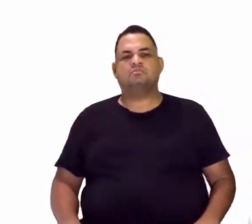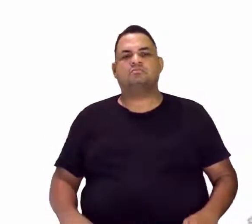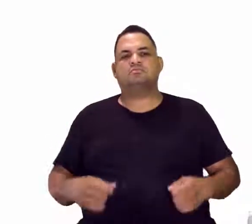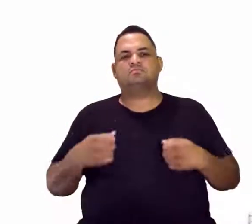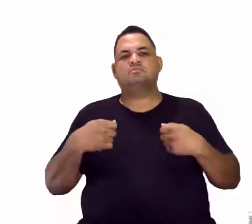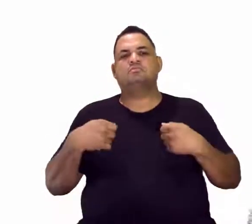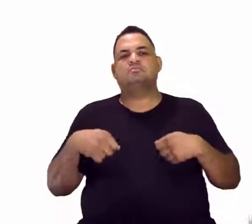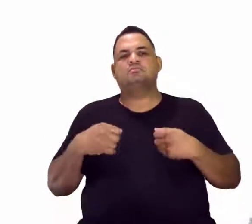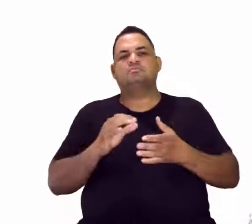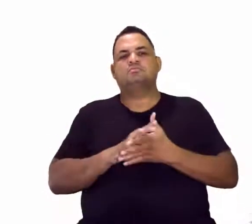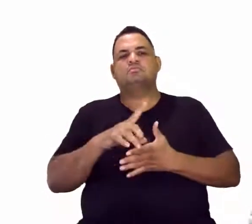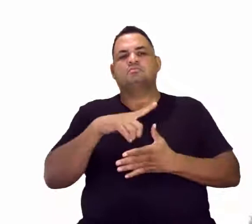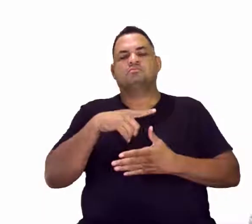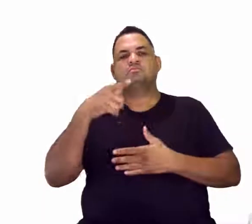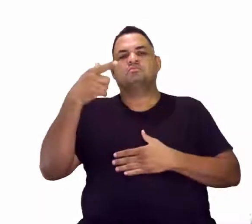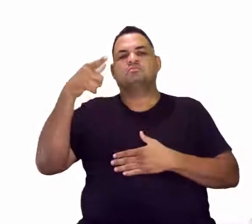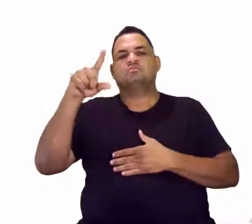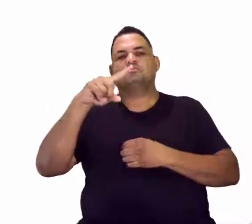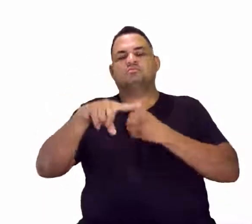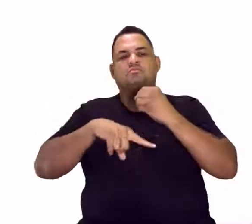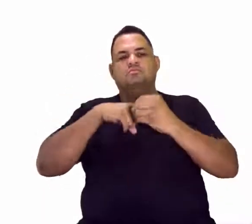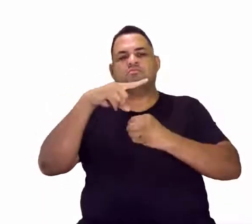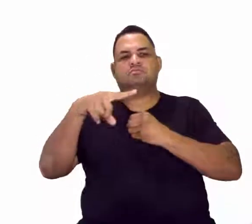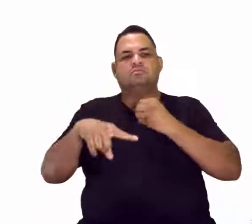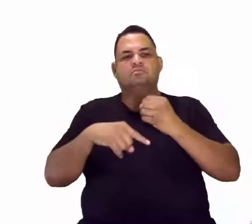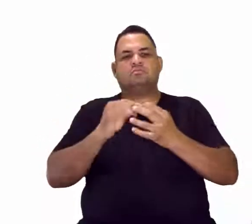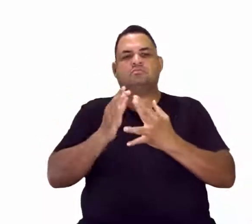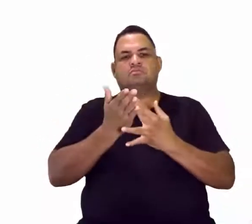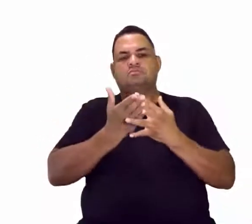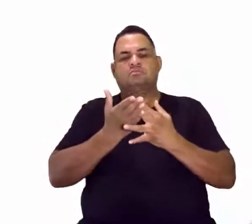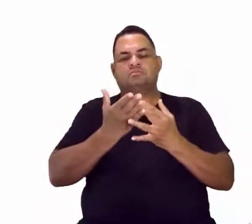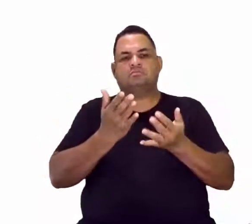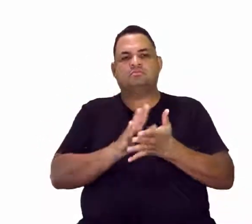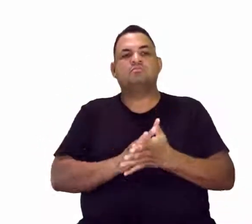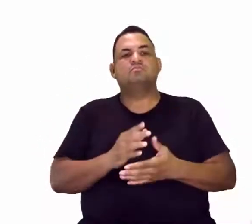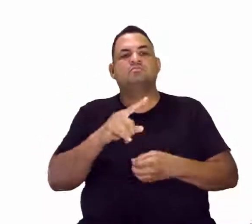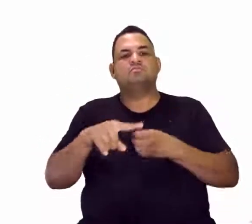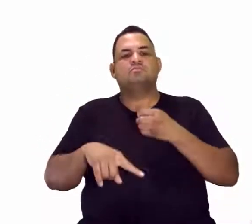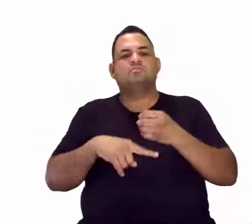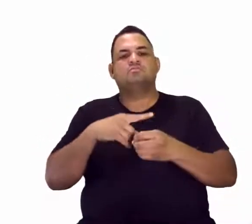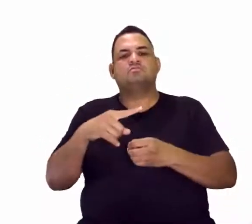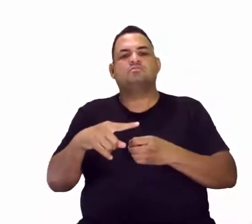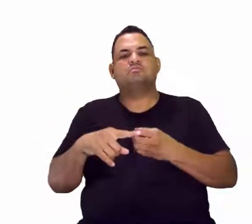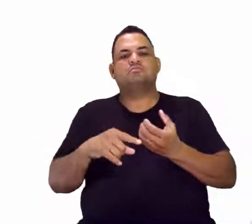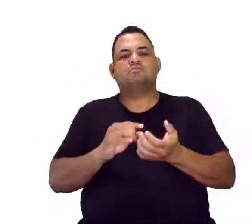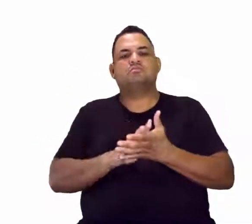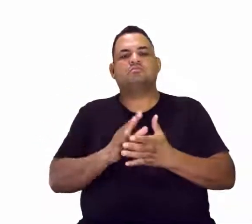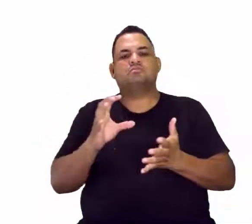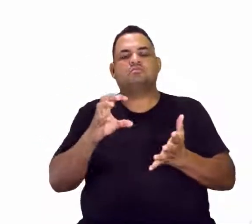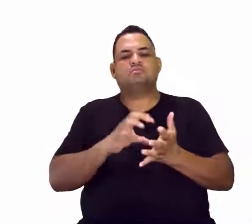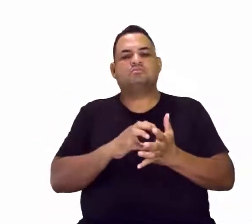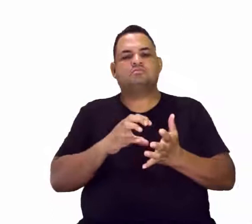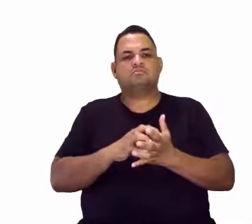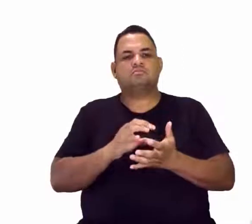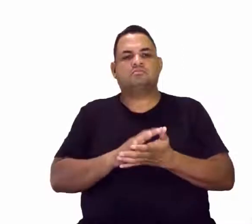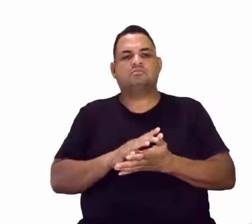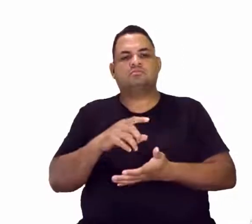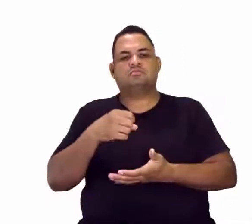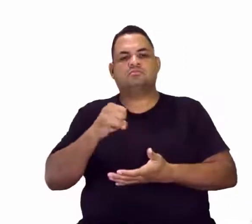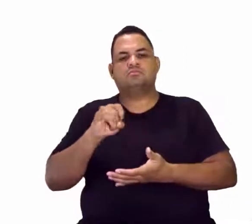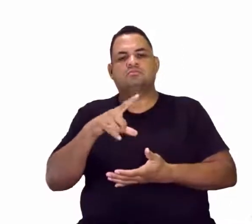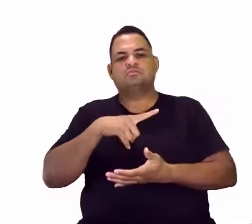ter um outro átomo ali entre eles dois, que nós chamamos de átomo central. Porque se a gente tiver